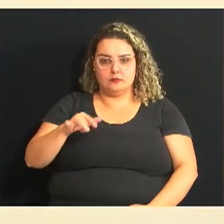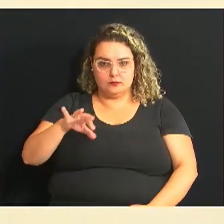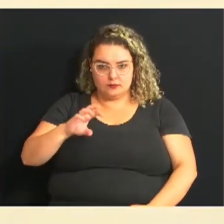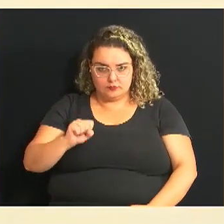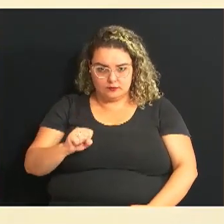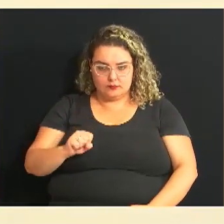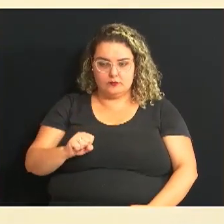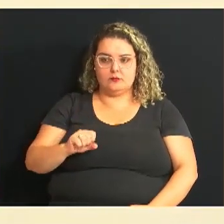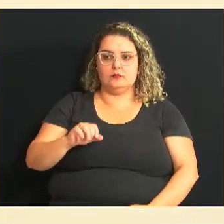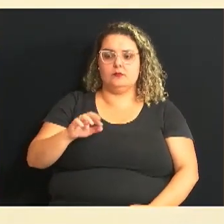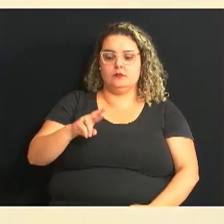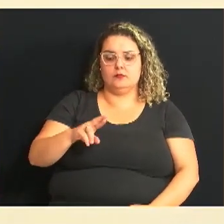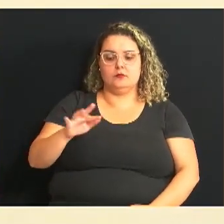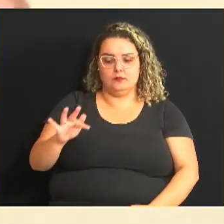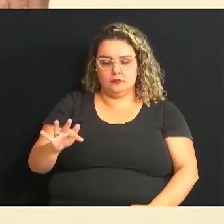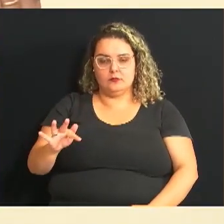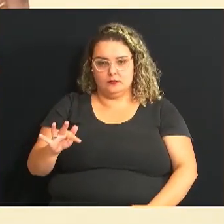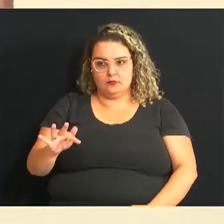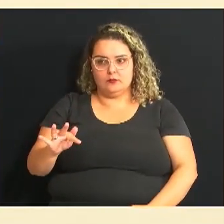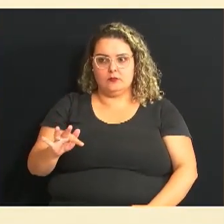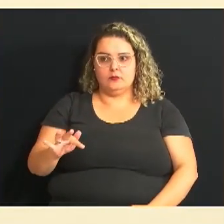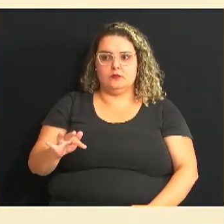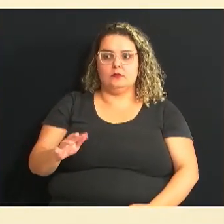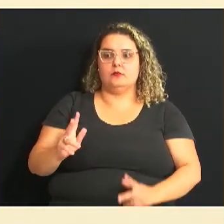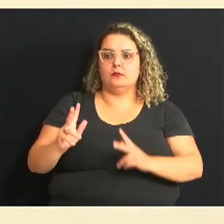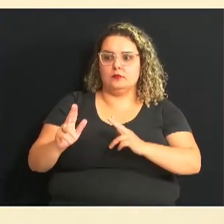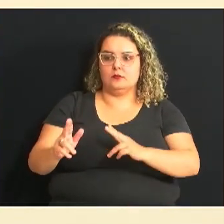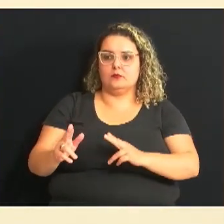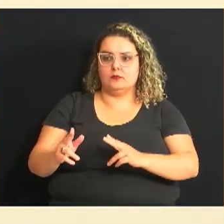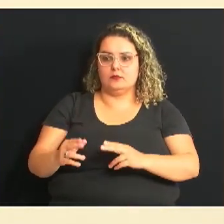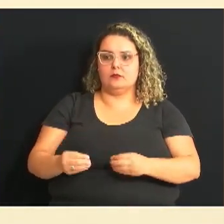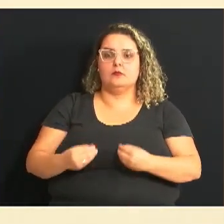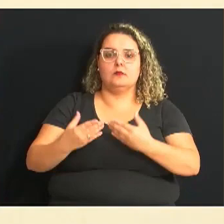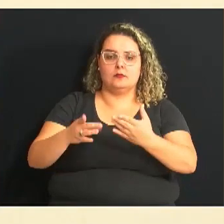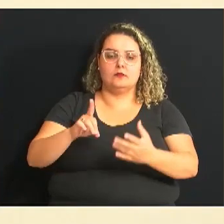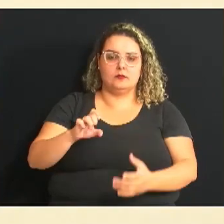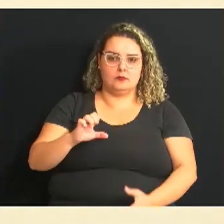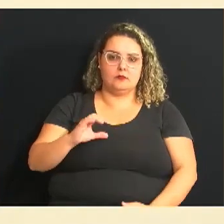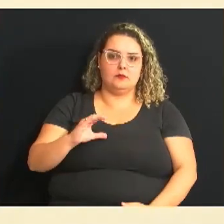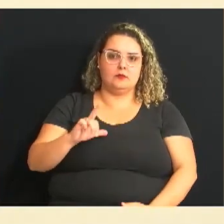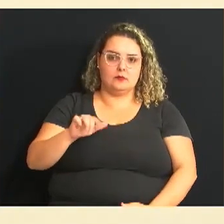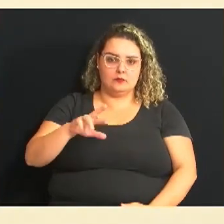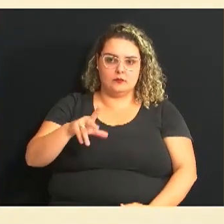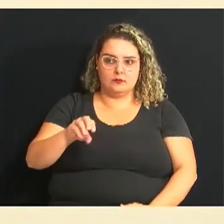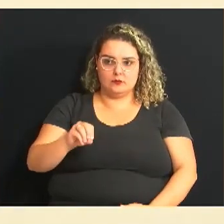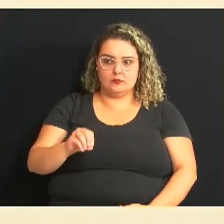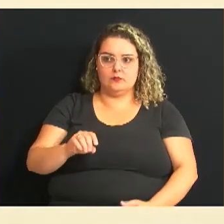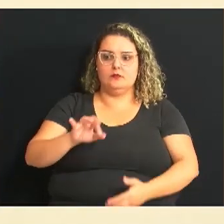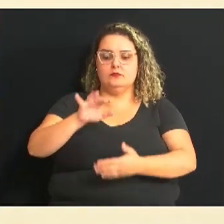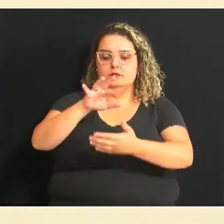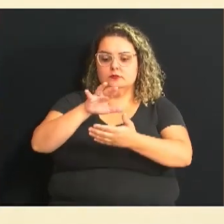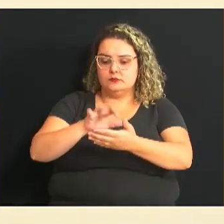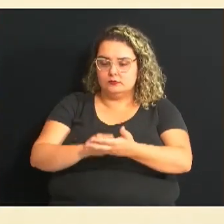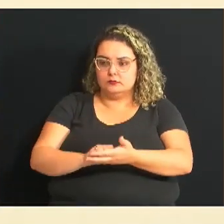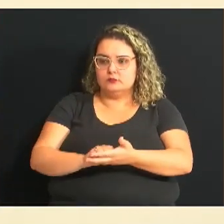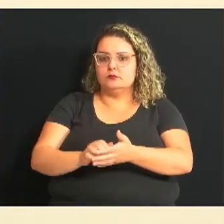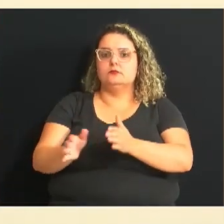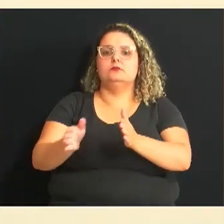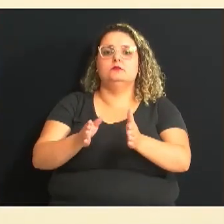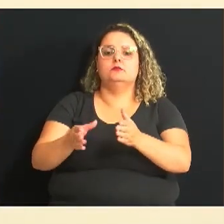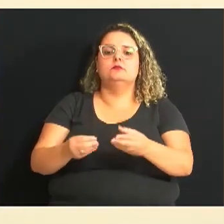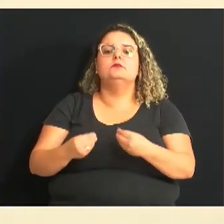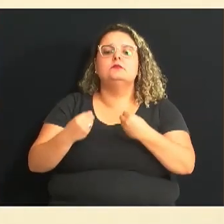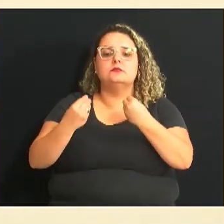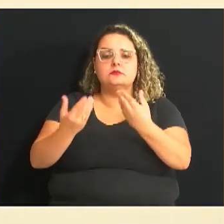acontece, de acordo com a entrega da declaração. As pessoas que fazem, né, preenchem a declaração e no momento de entrega,